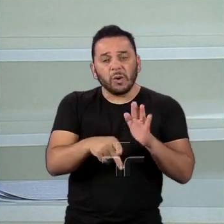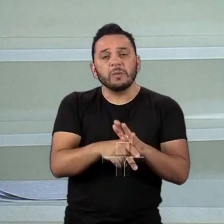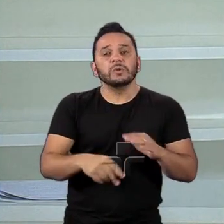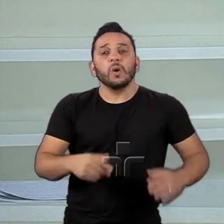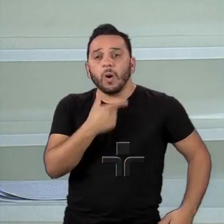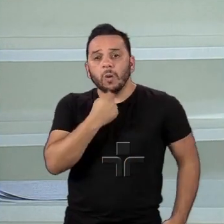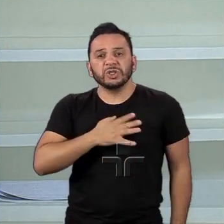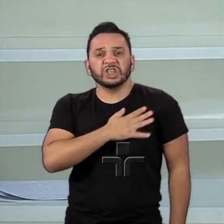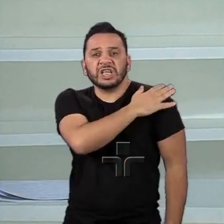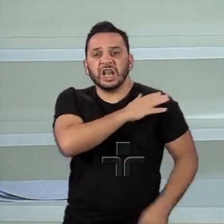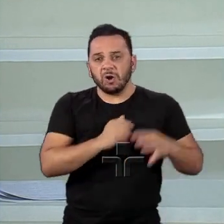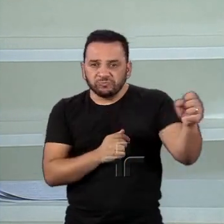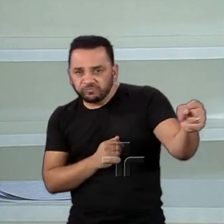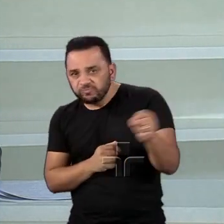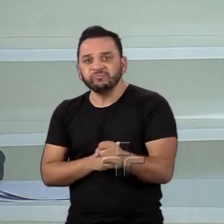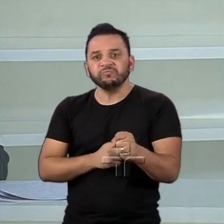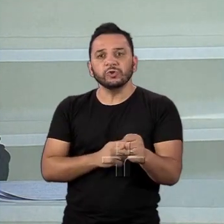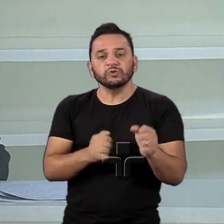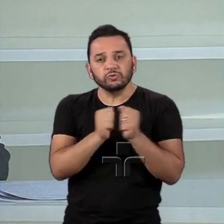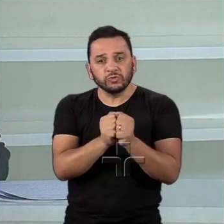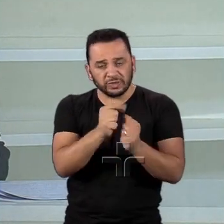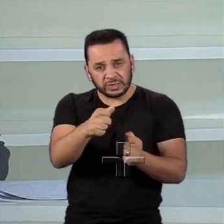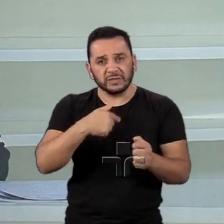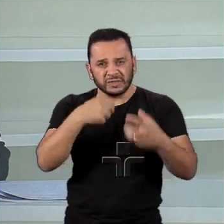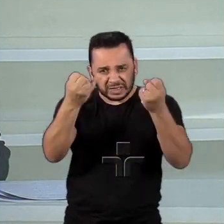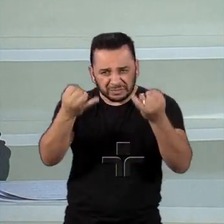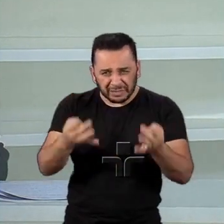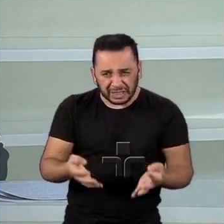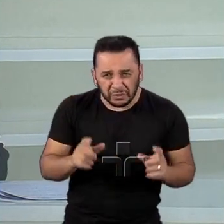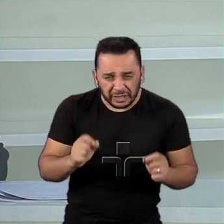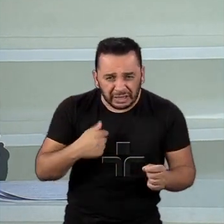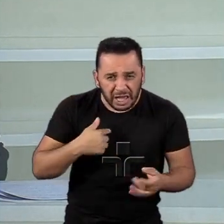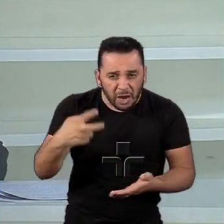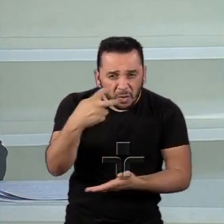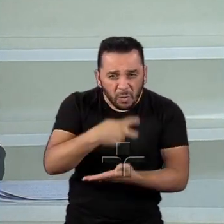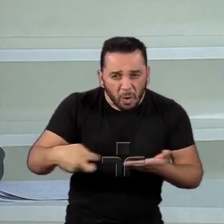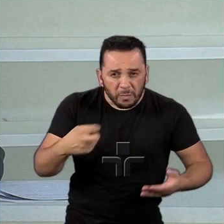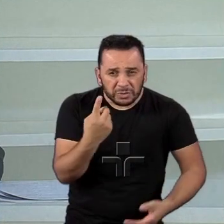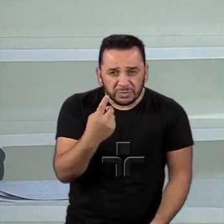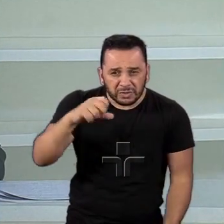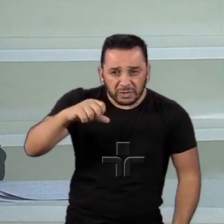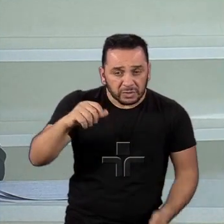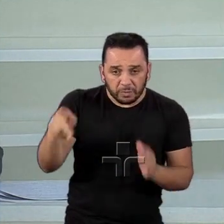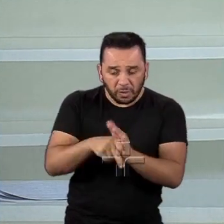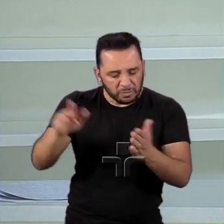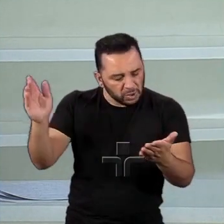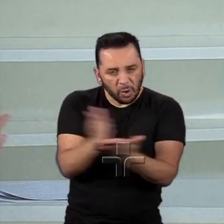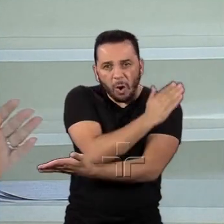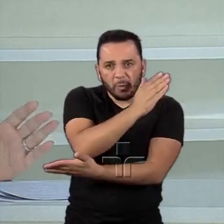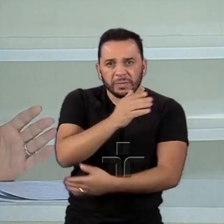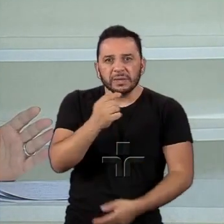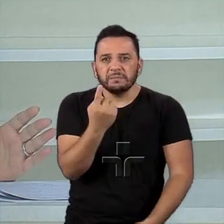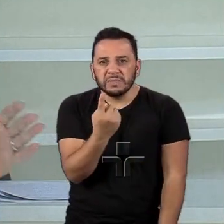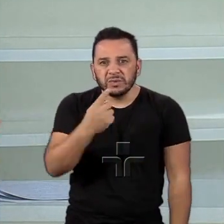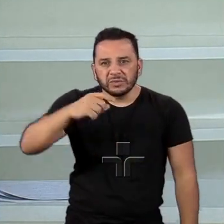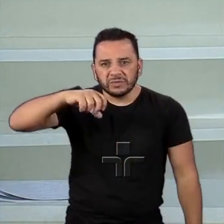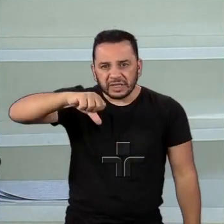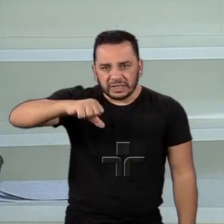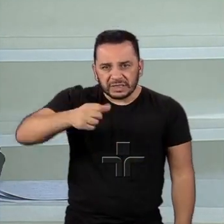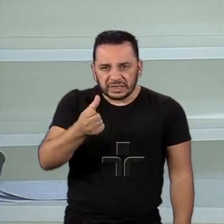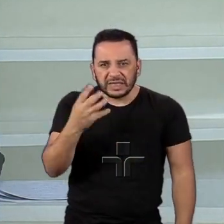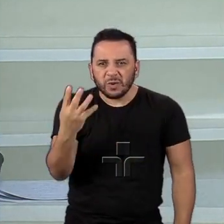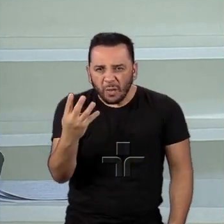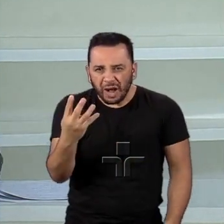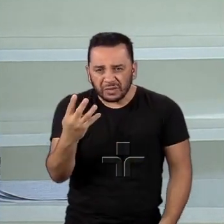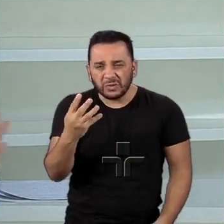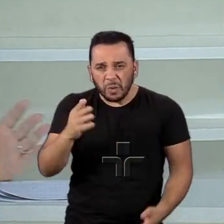gabinete e hoje diz que o golpe militar de 64 não foi um golpe, e sim um movimento. Eu queria saber que